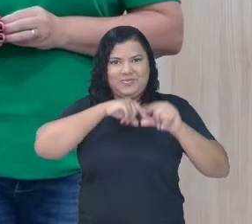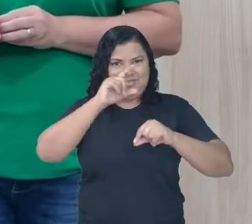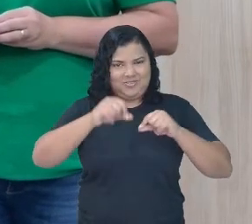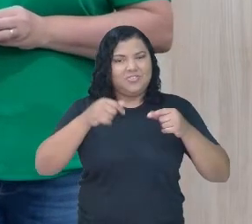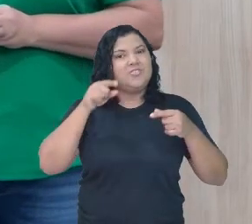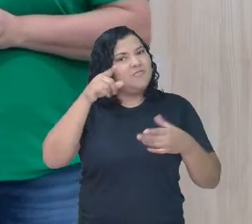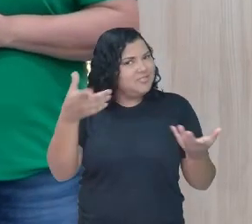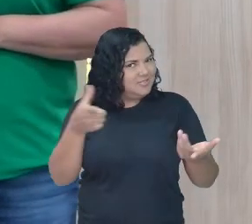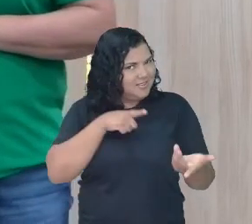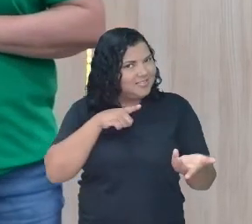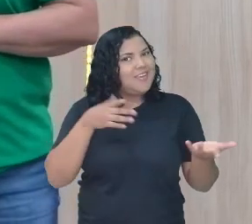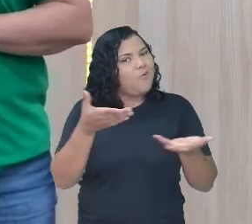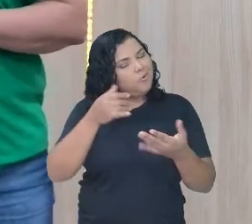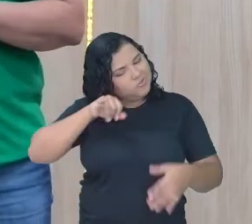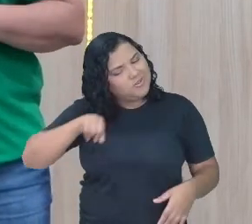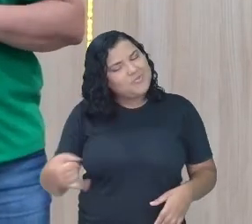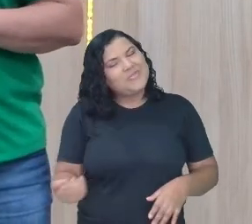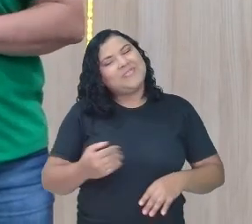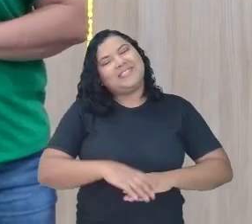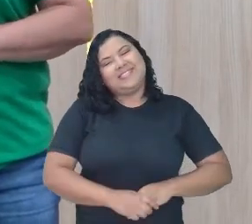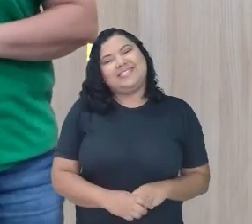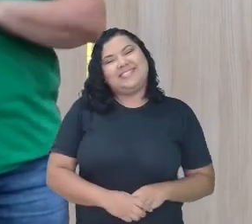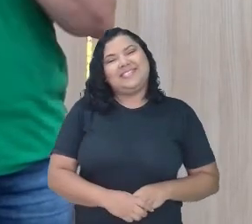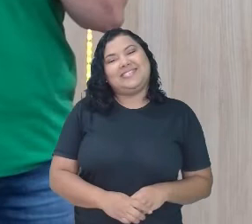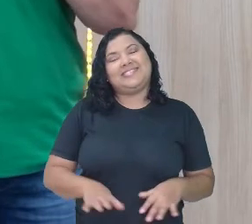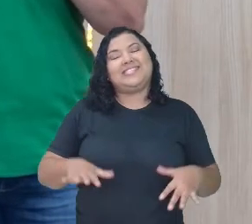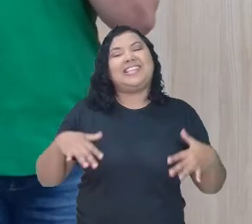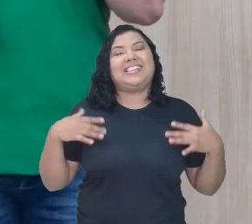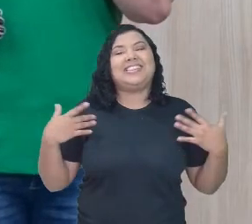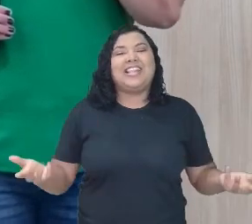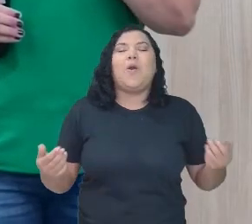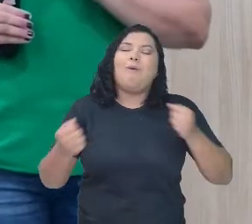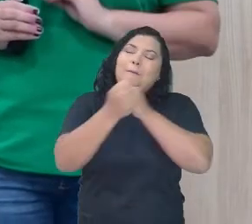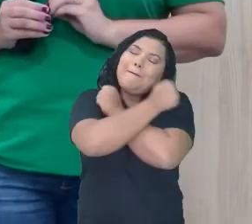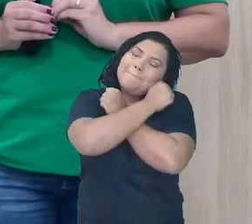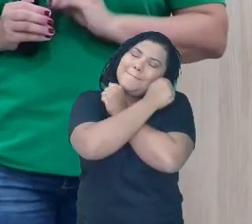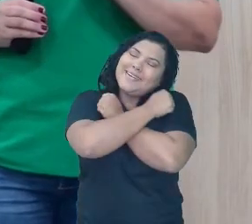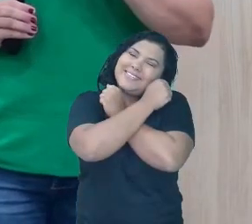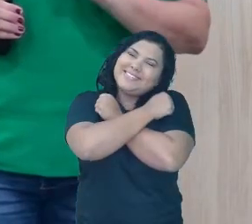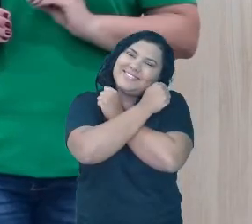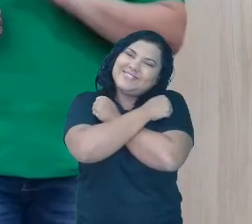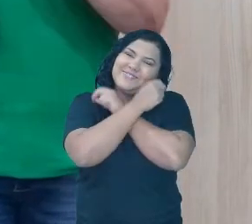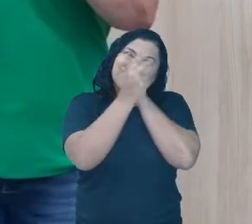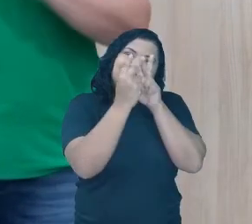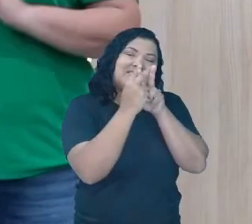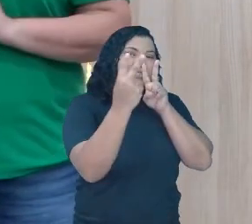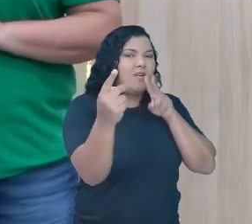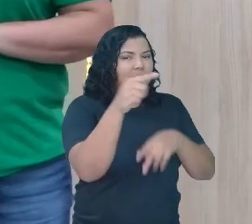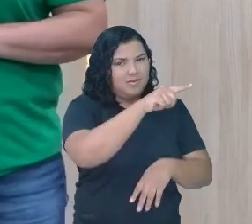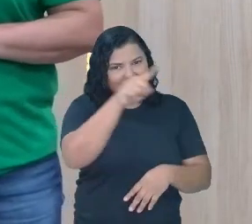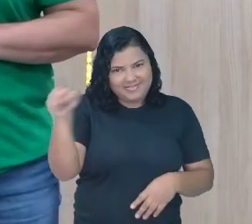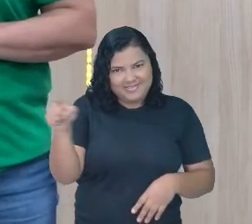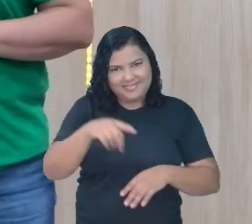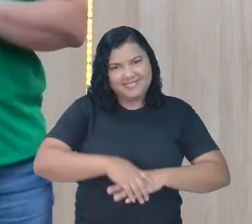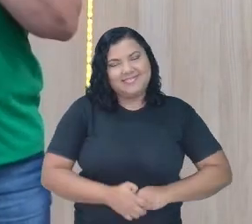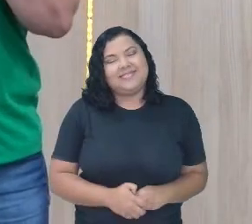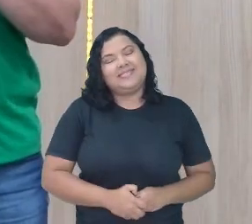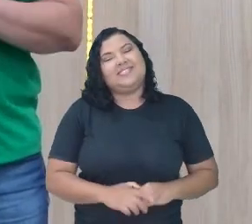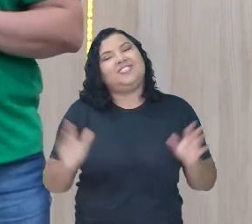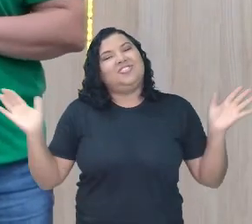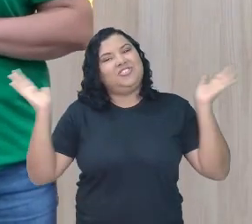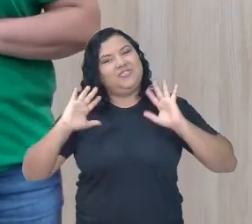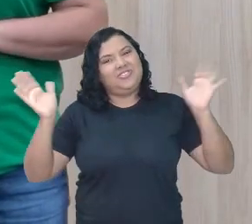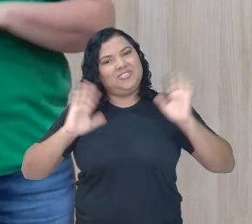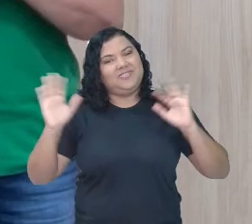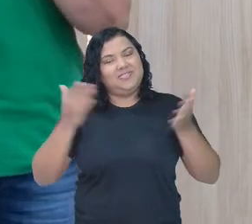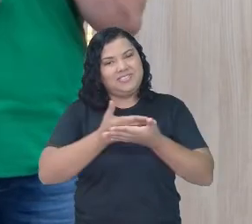jornais, tá bom? Então, fica aqui o nosso abração, não é? Virtual para cada um de vocês. Nos